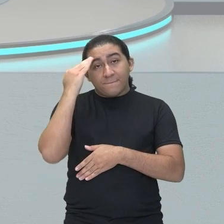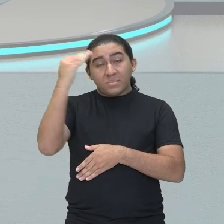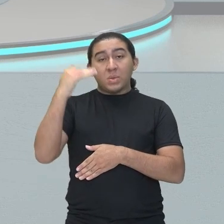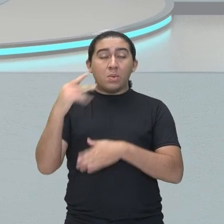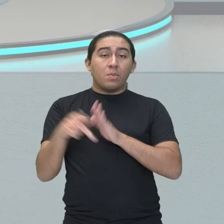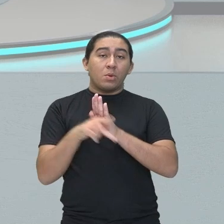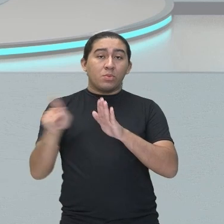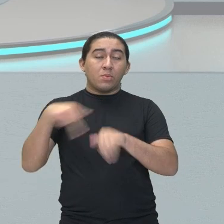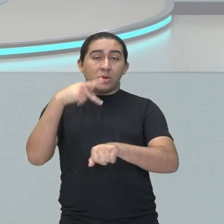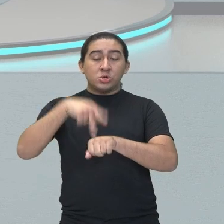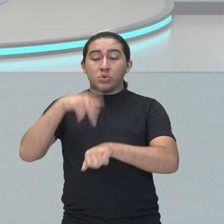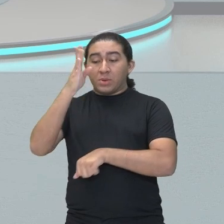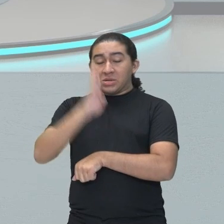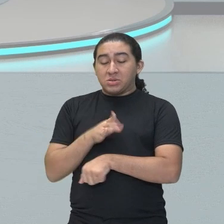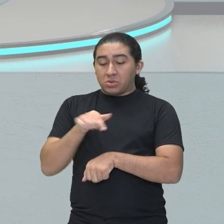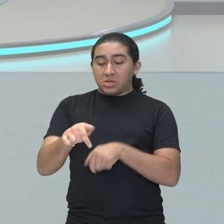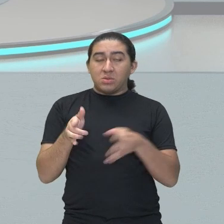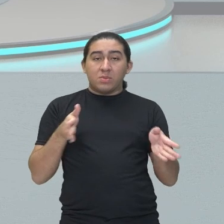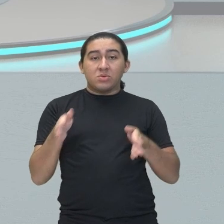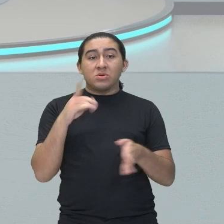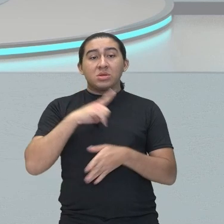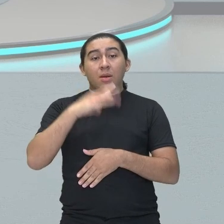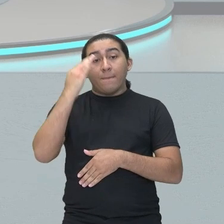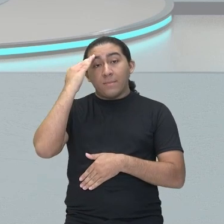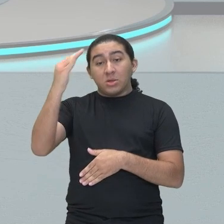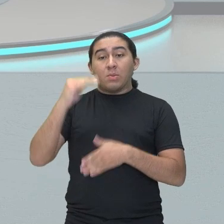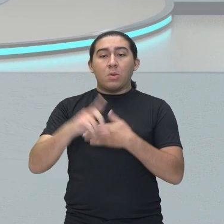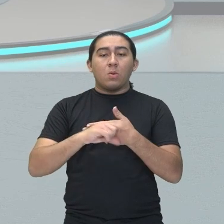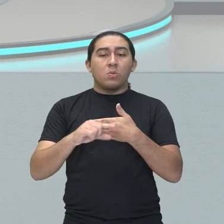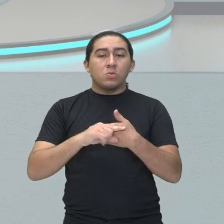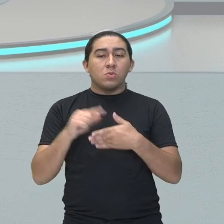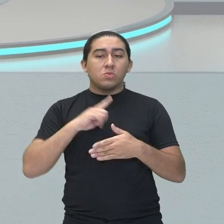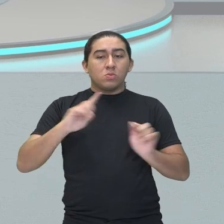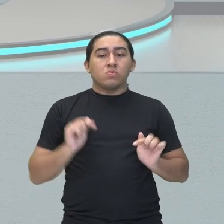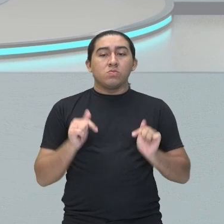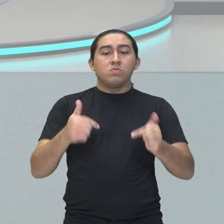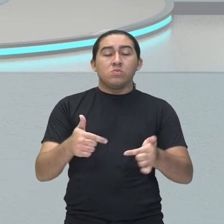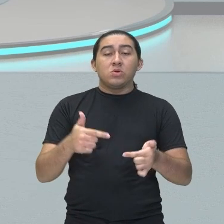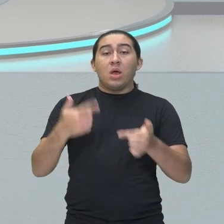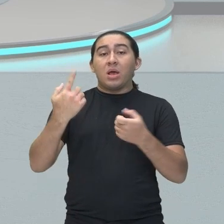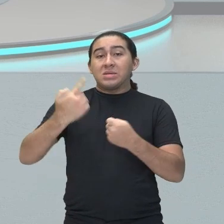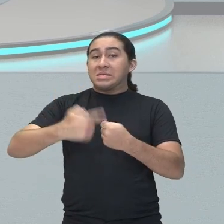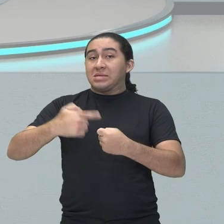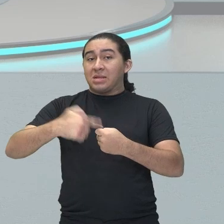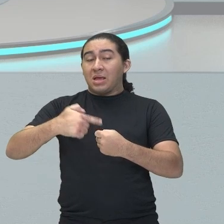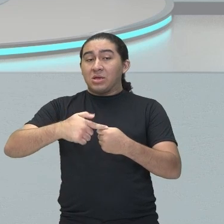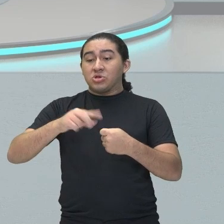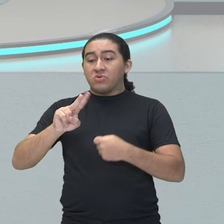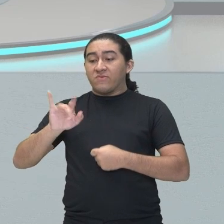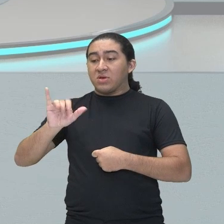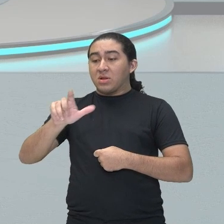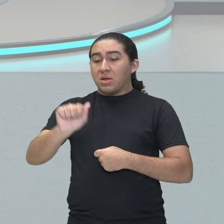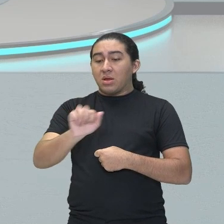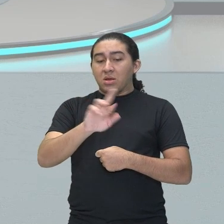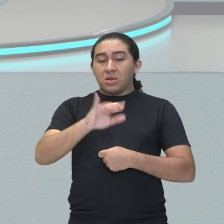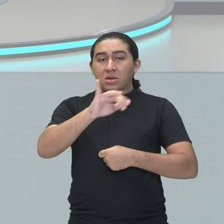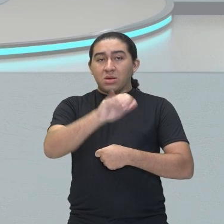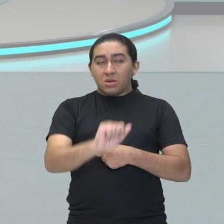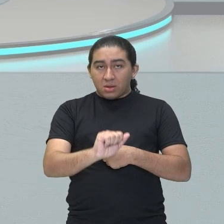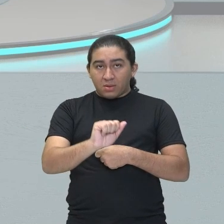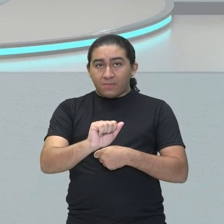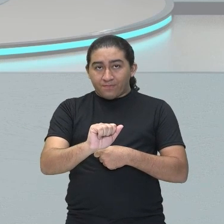na época, com seus principais autores atuando na cidade de Vila Rica,